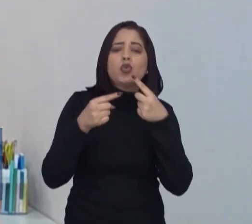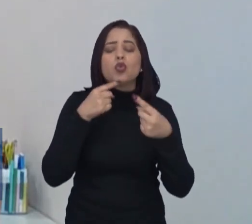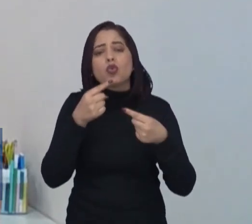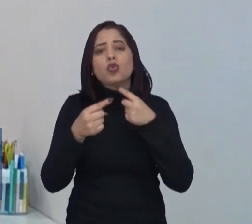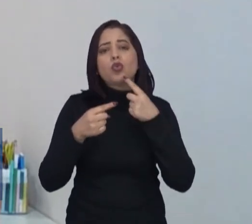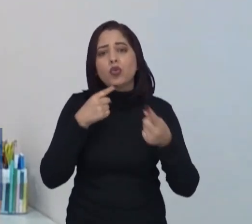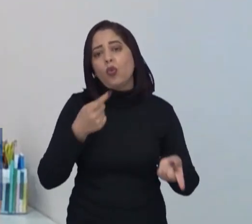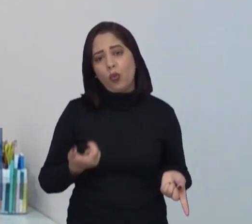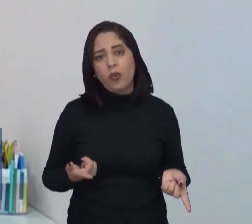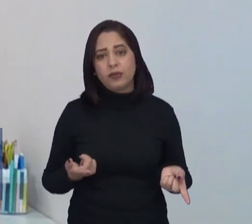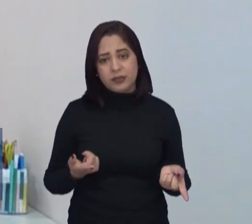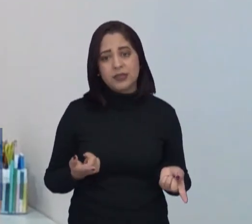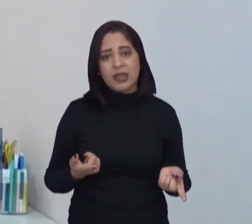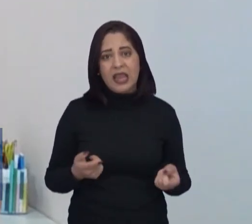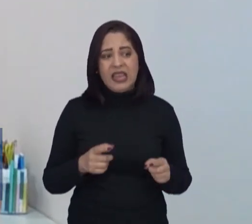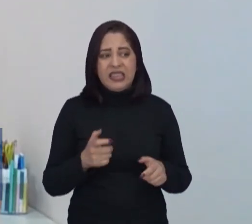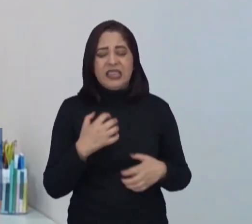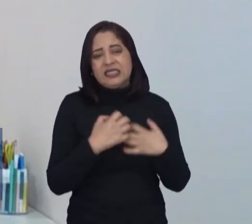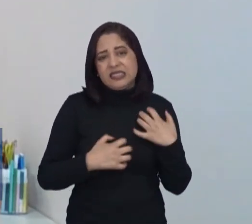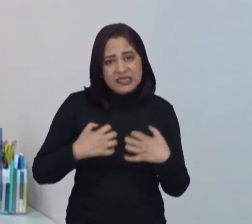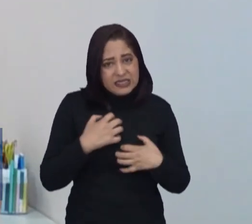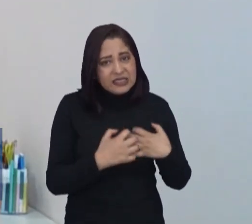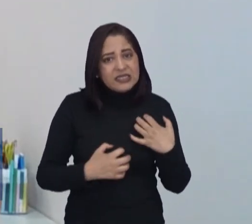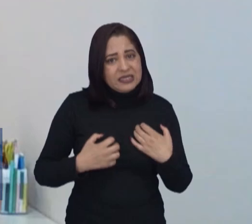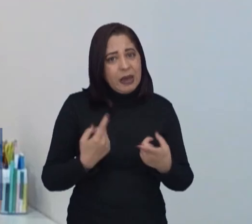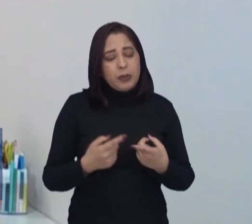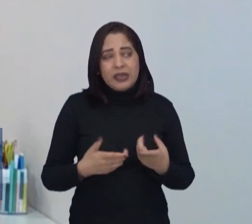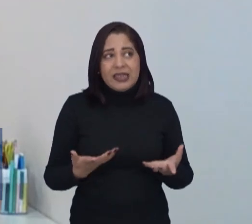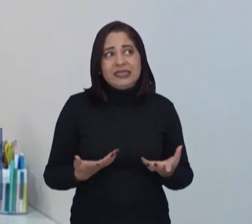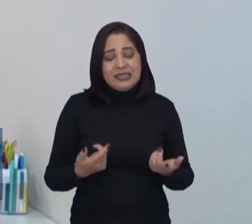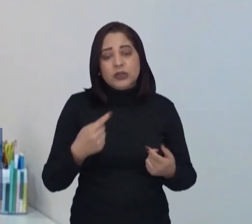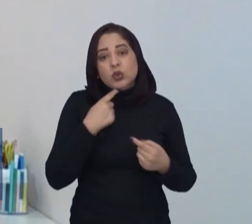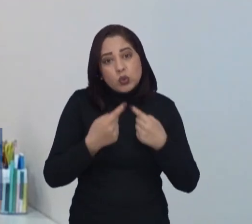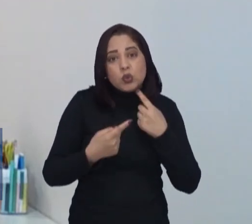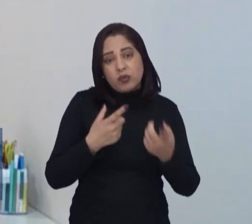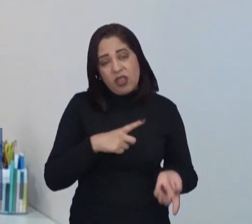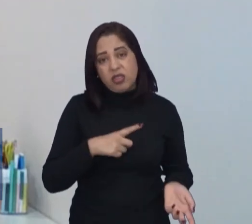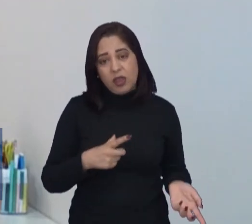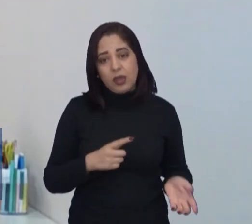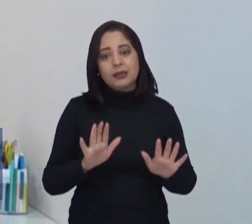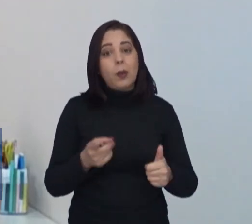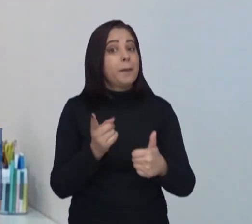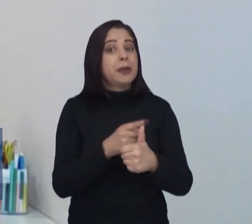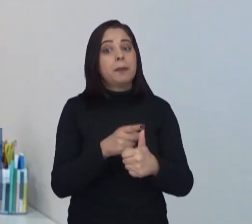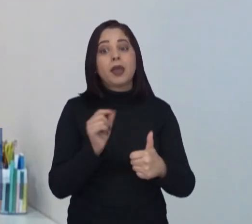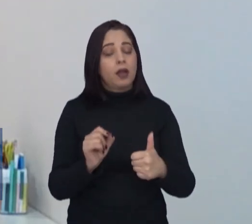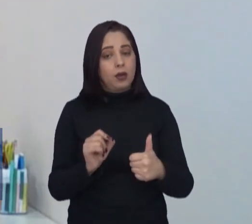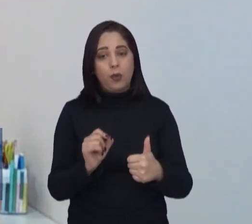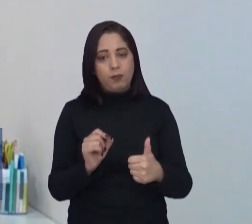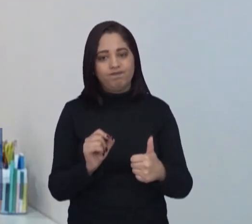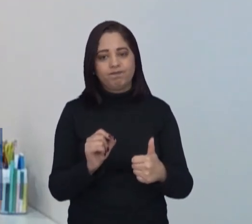trazem, né? E também angustiados por conta dessa incerteza. Então, eu acho que um primeiro momento é trazer essa